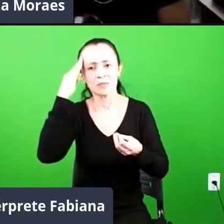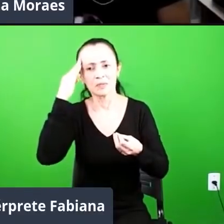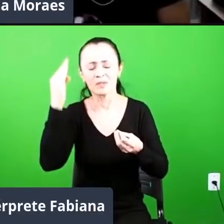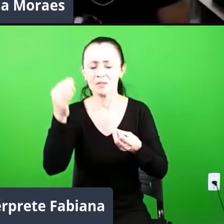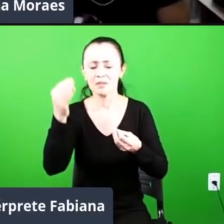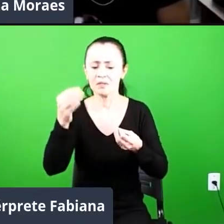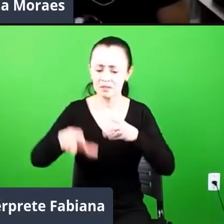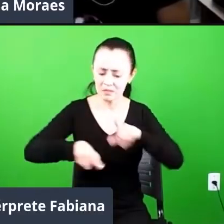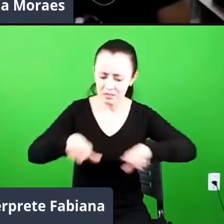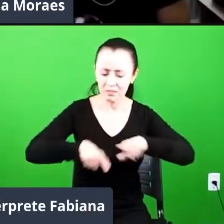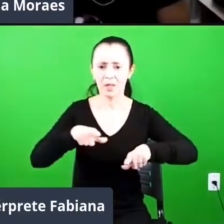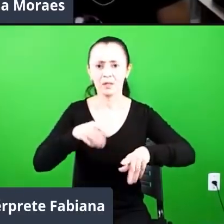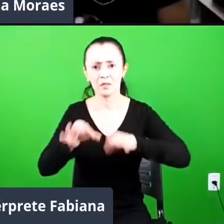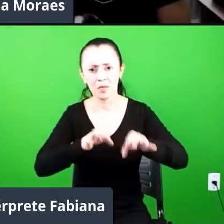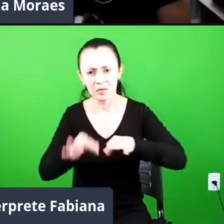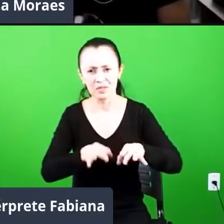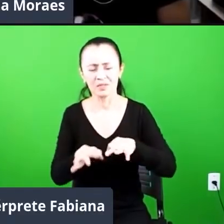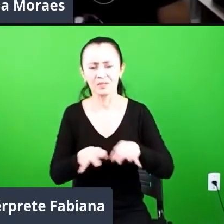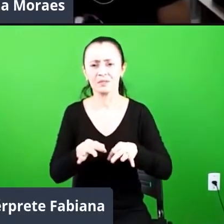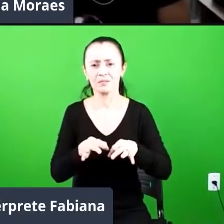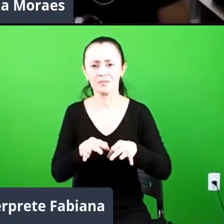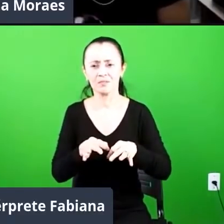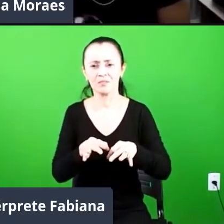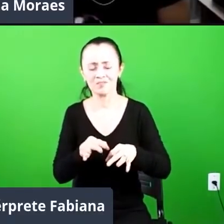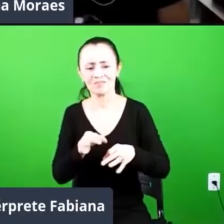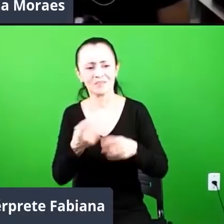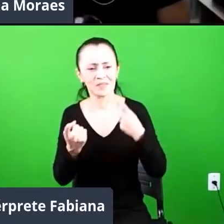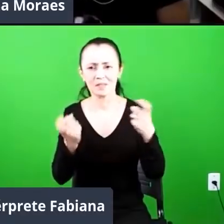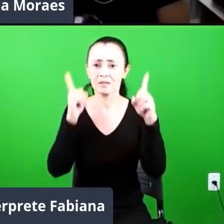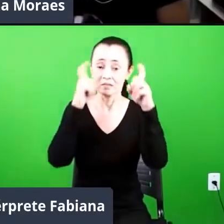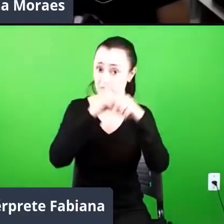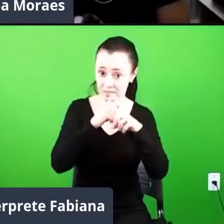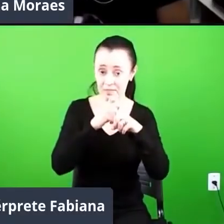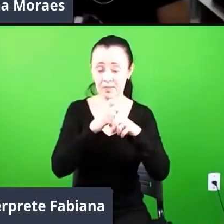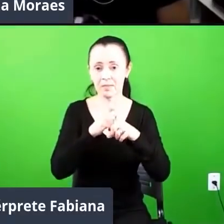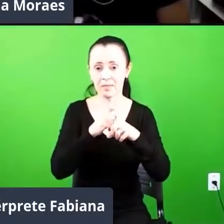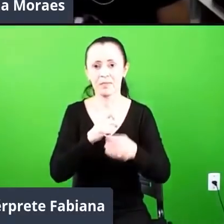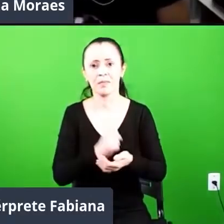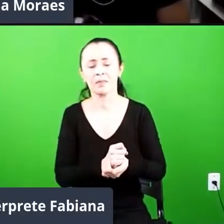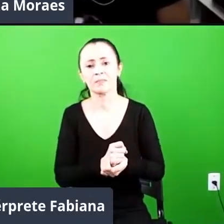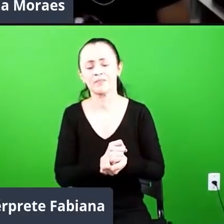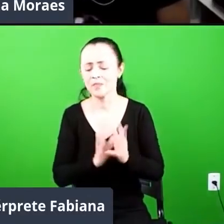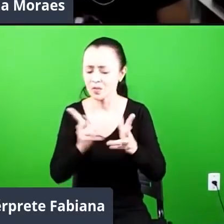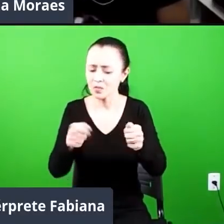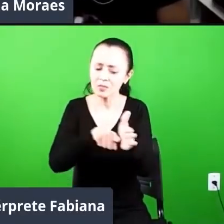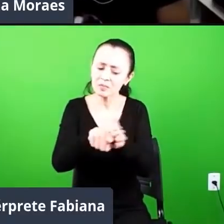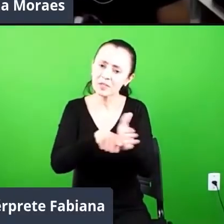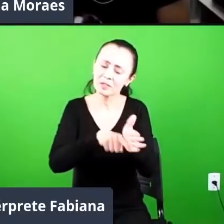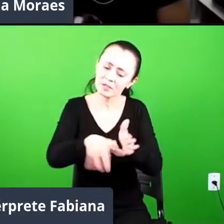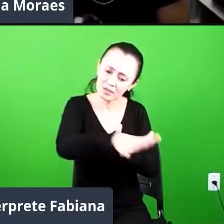gerenciado, as dificuldades. Então, eu estou trazendo esses elementos, o Conselho Nacional de Educação, os pesquisadores da área, tá? Então, vamos